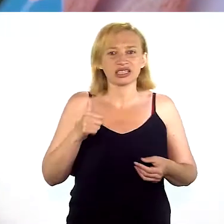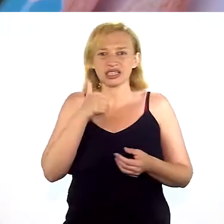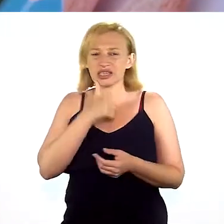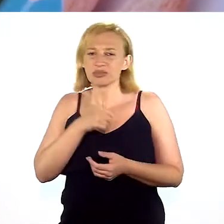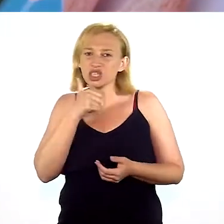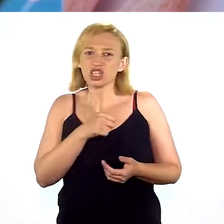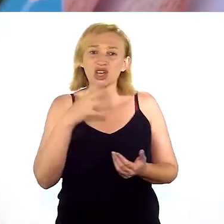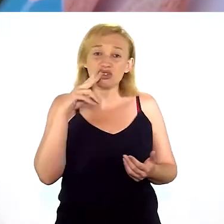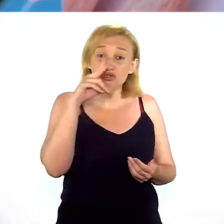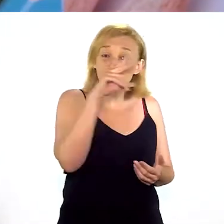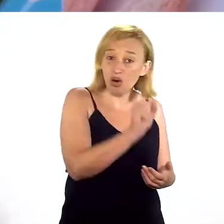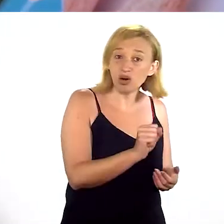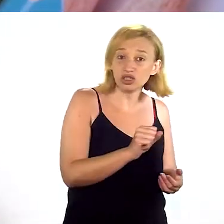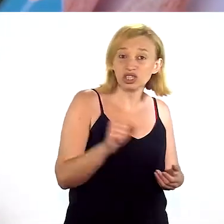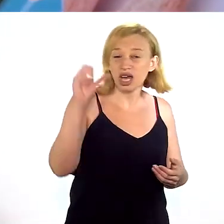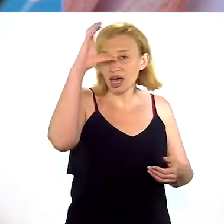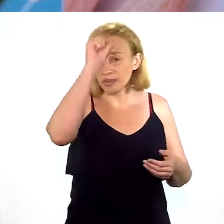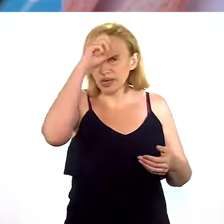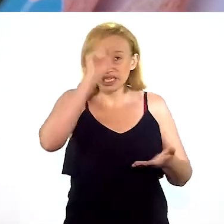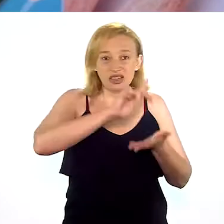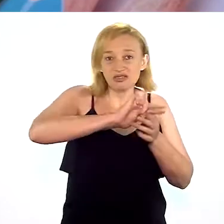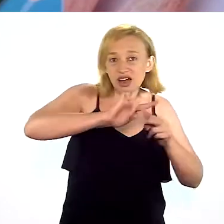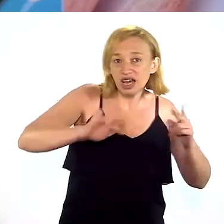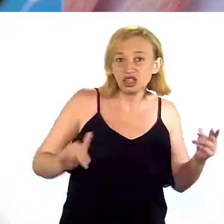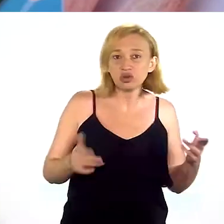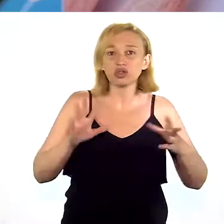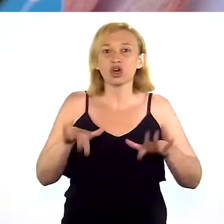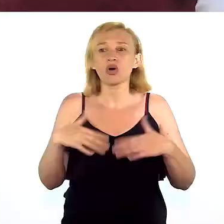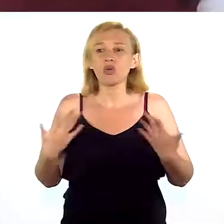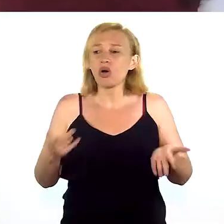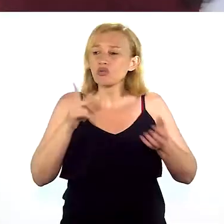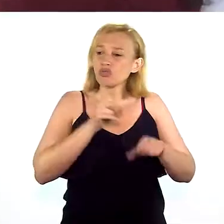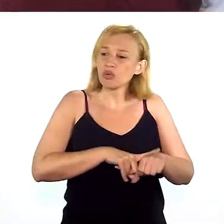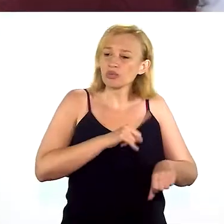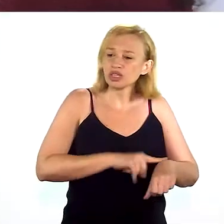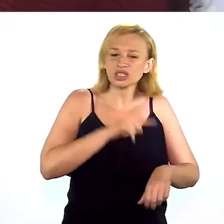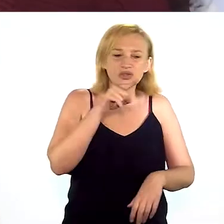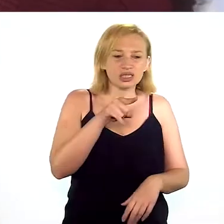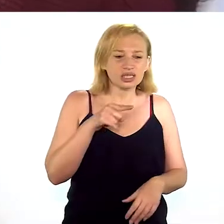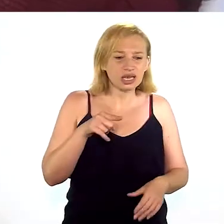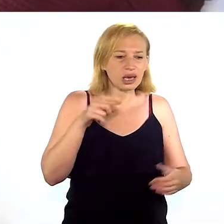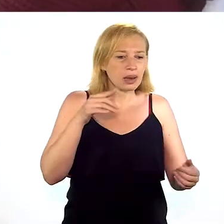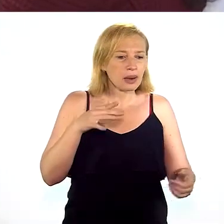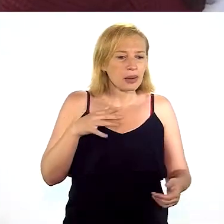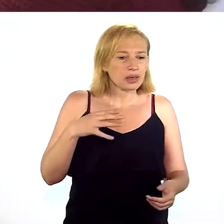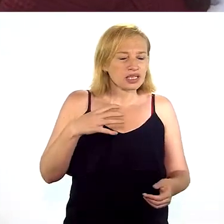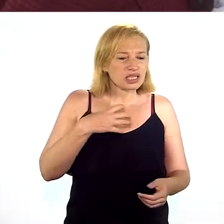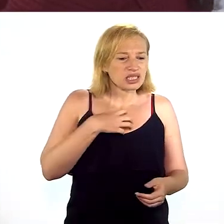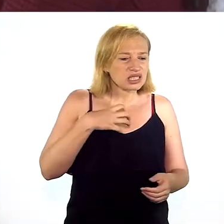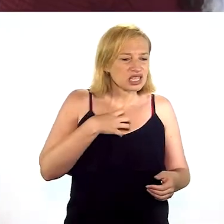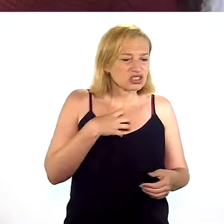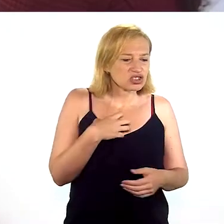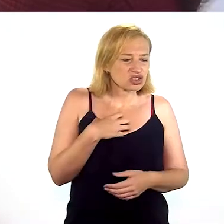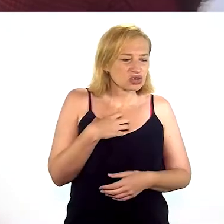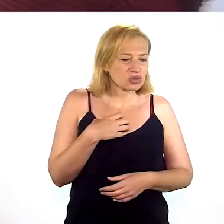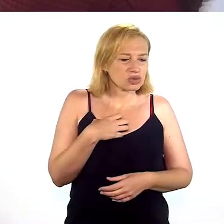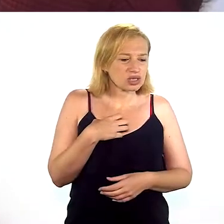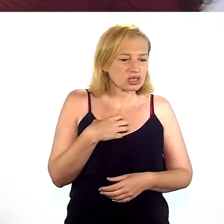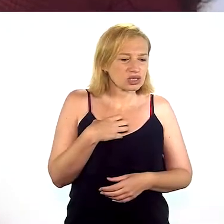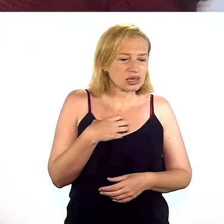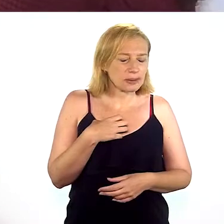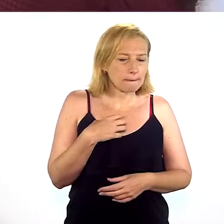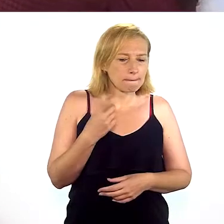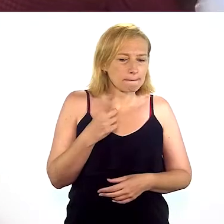dessa menina tão forte e que tem que aprender tantas coisas. Qual foi o momento assim que você mais se identificou no